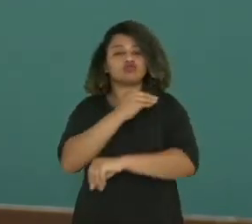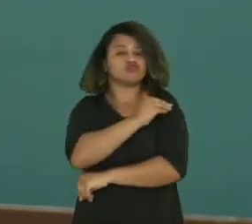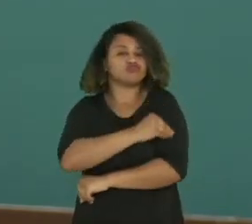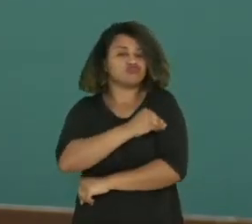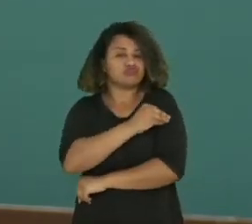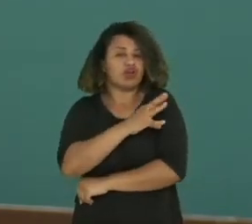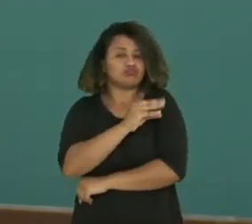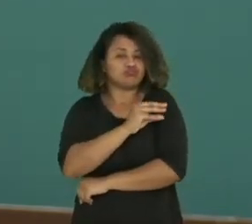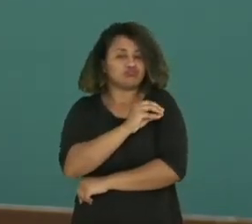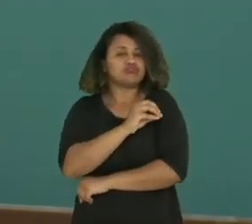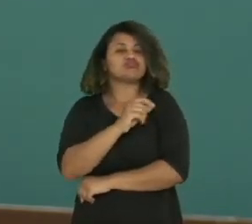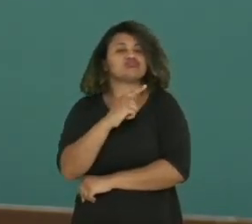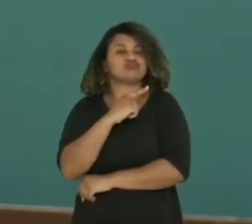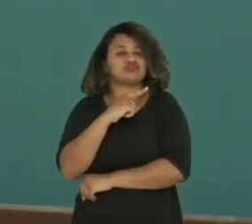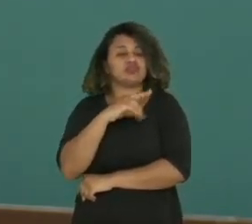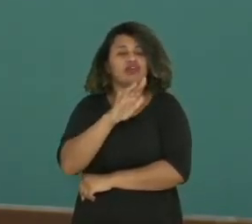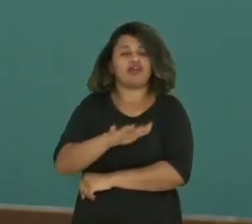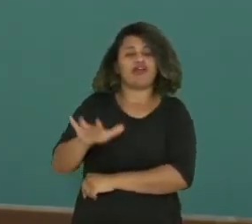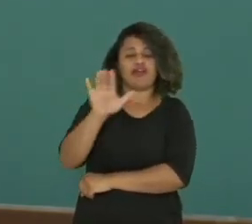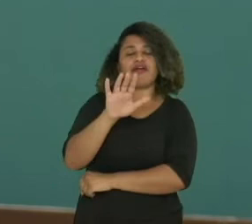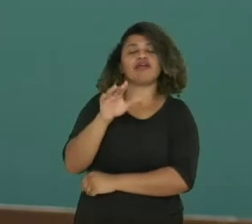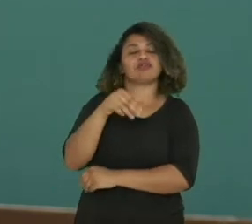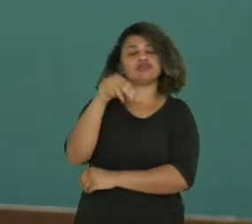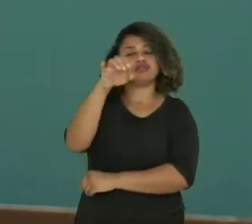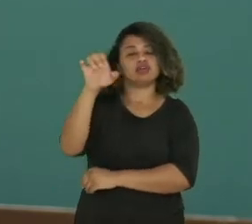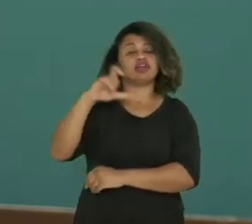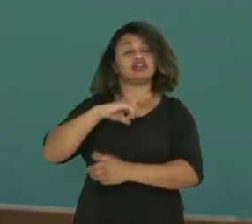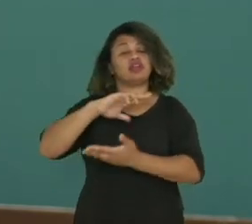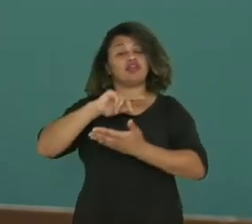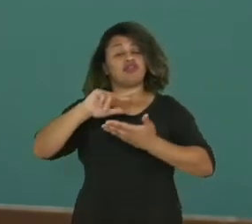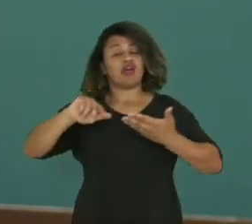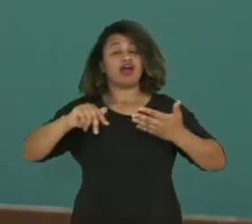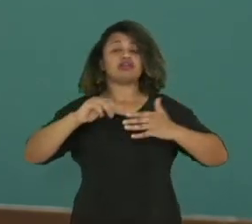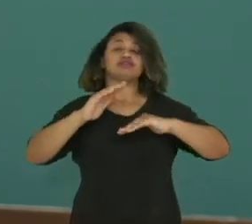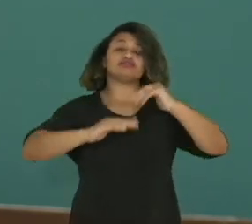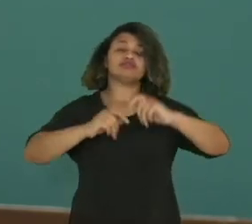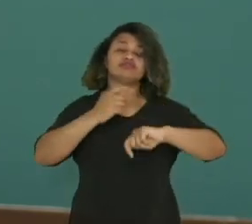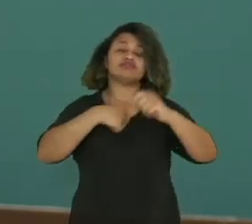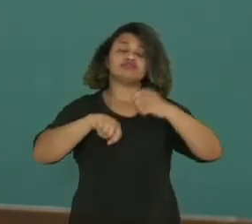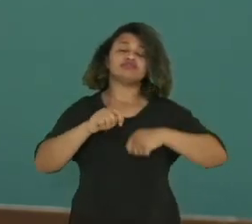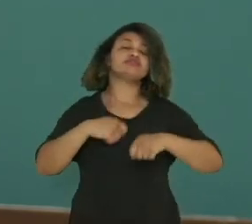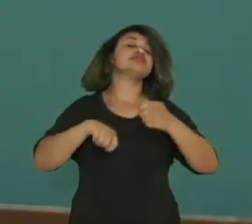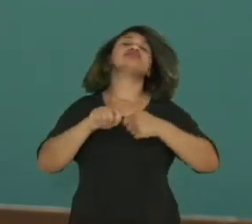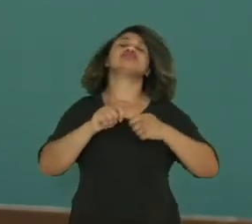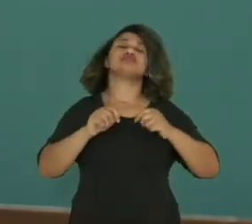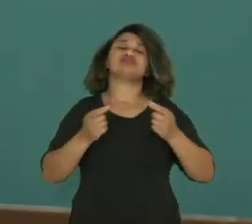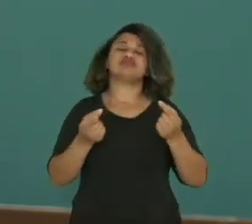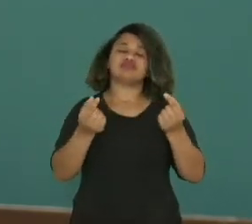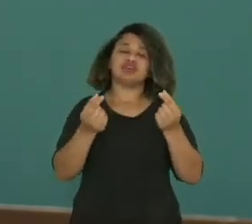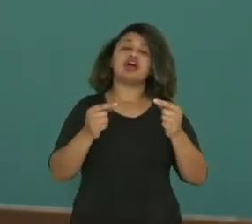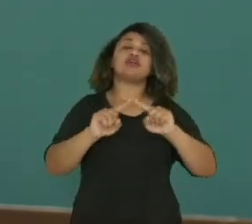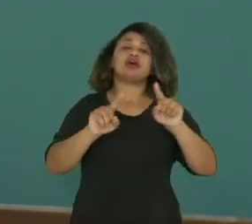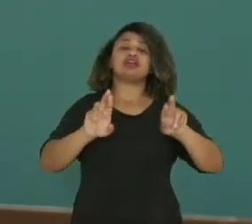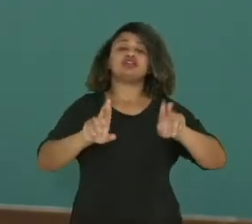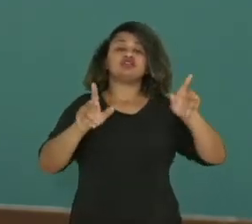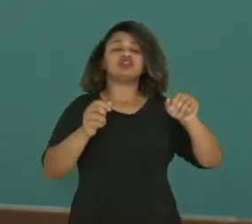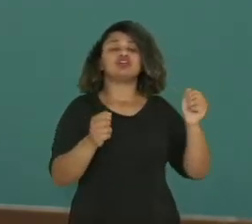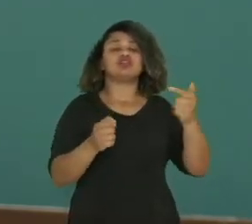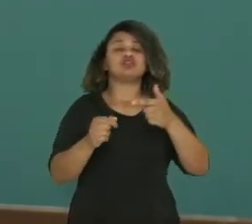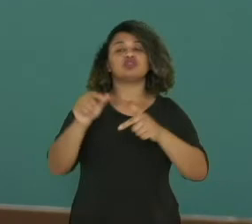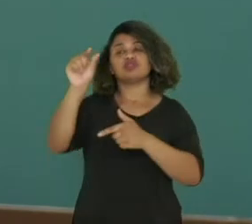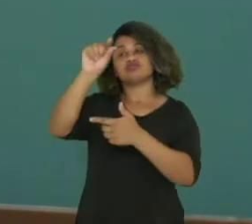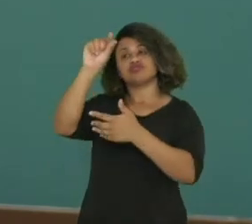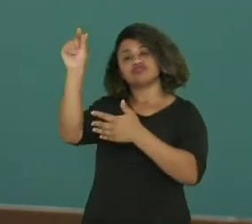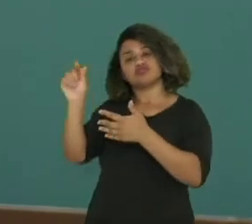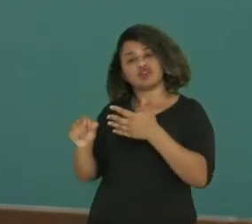também tem ali várias atividades econômicas, mas que são diferentes daquelas que acontecem na Zona da